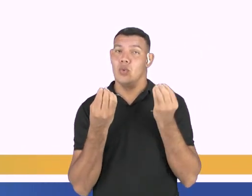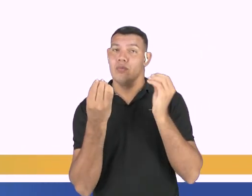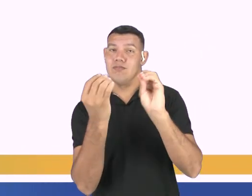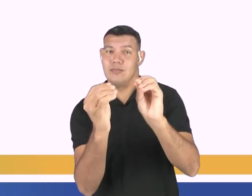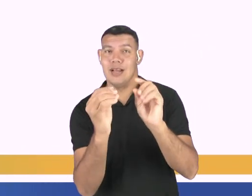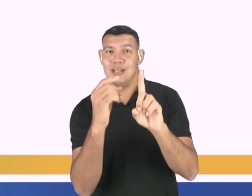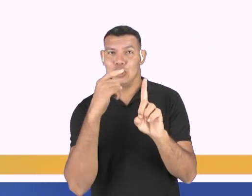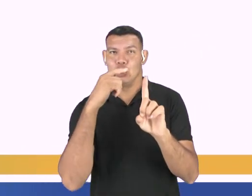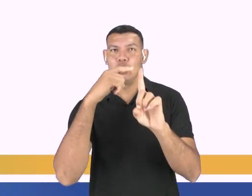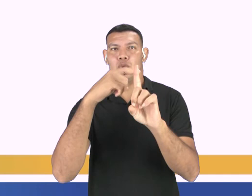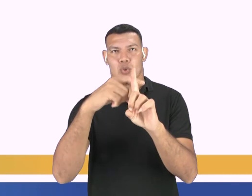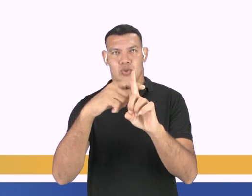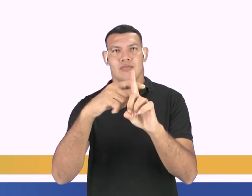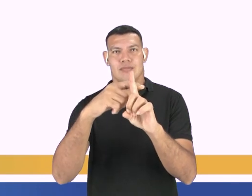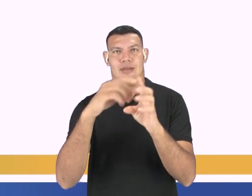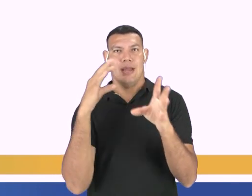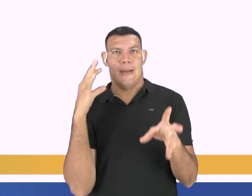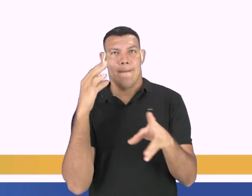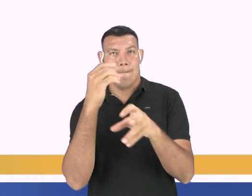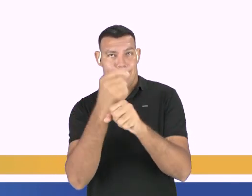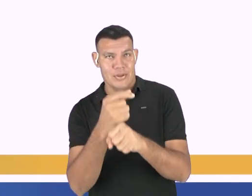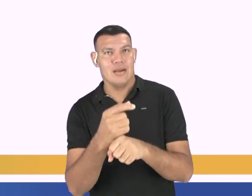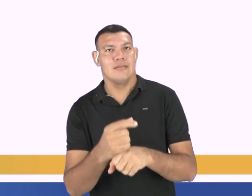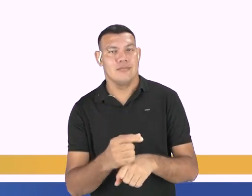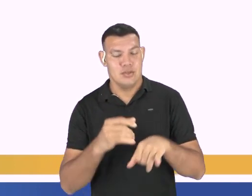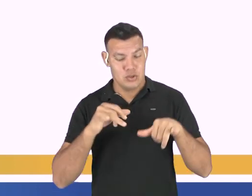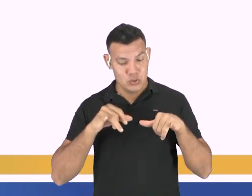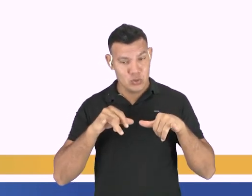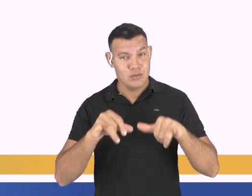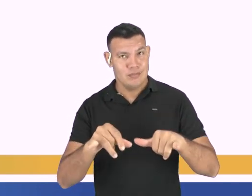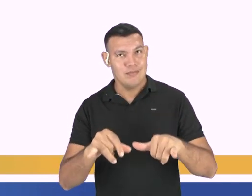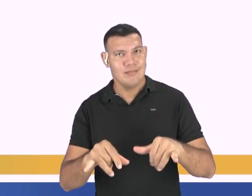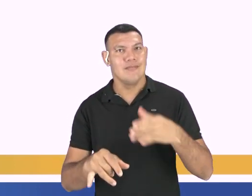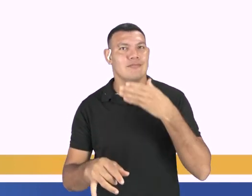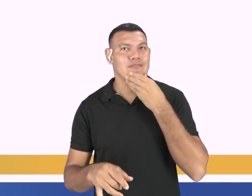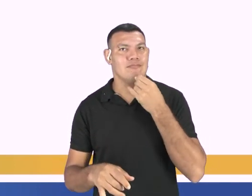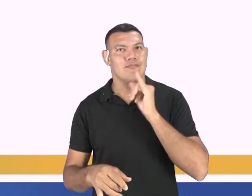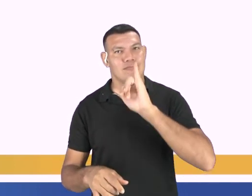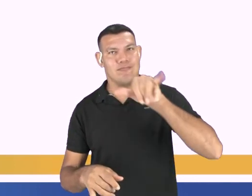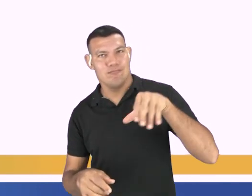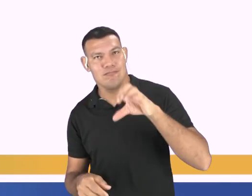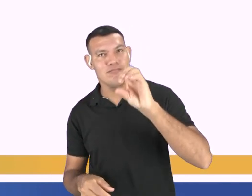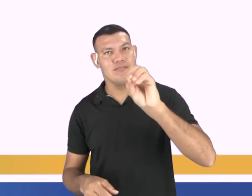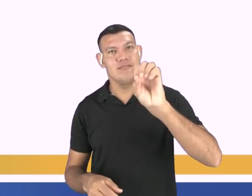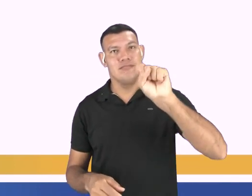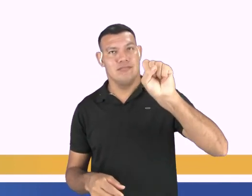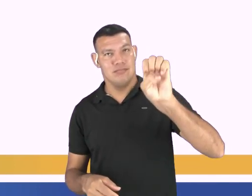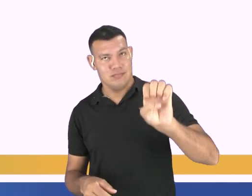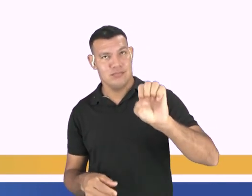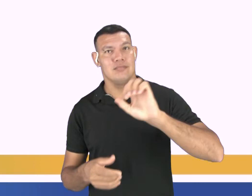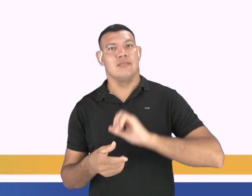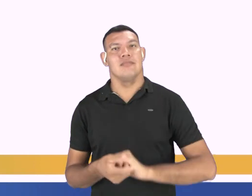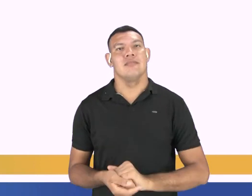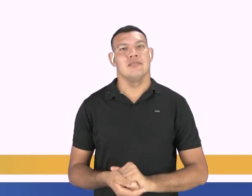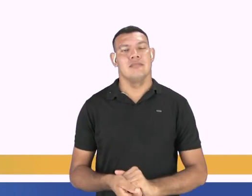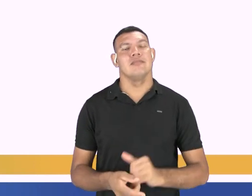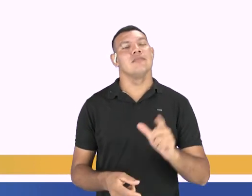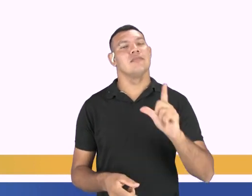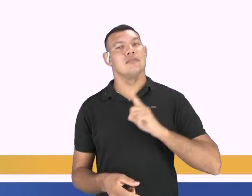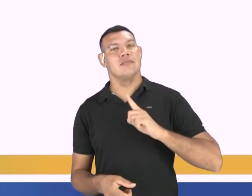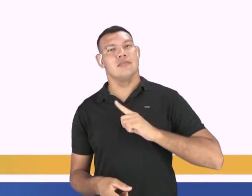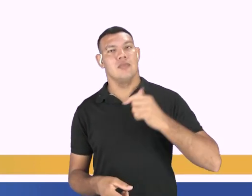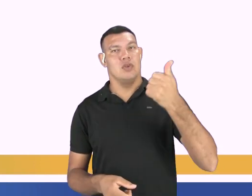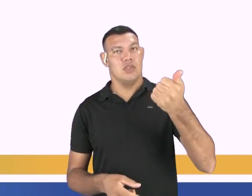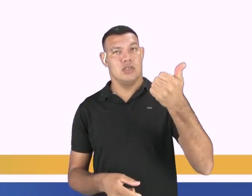restava. Portanto, podemos concluir que no supermercado de José haviam aí 121